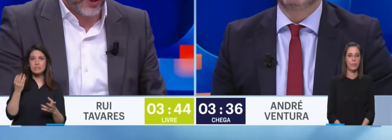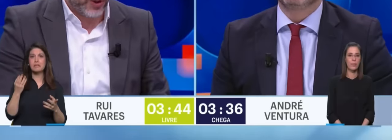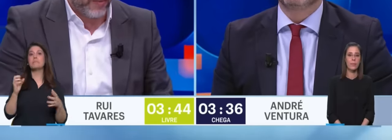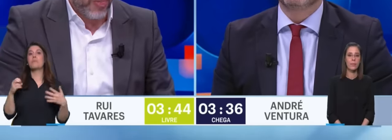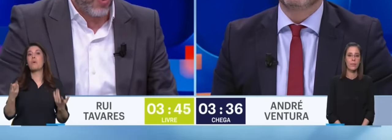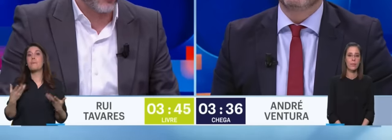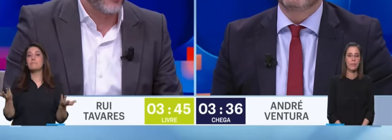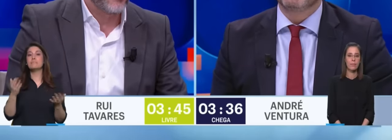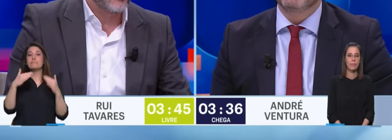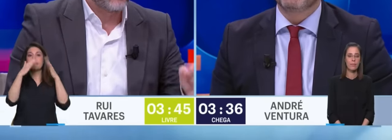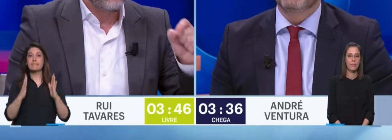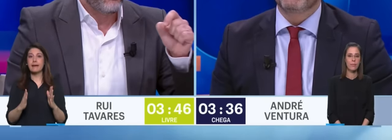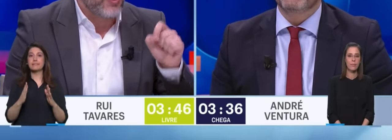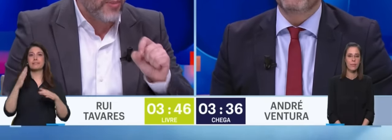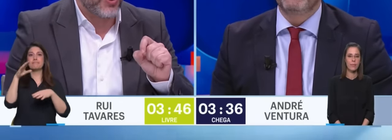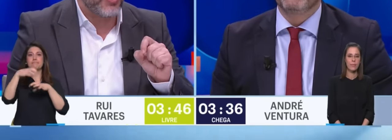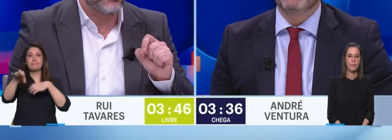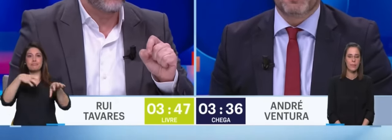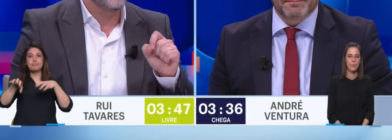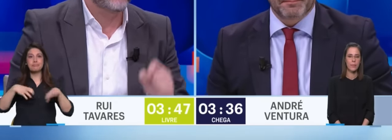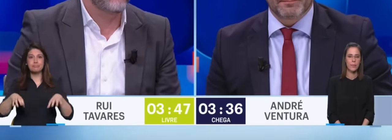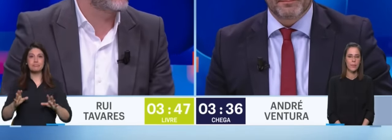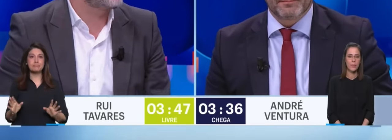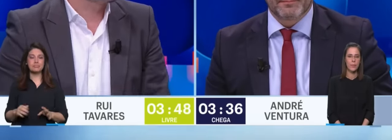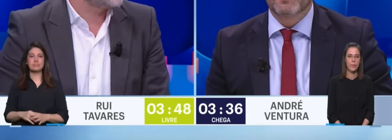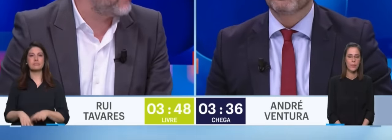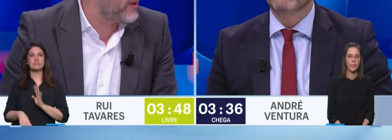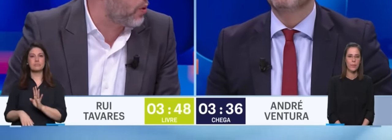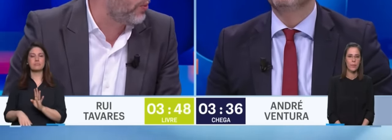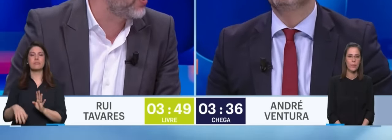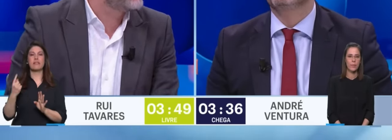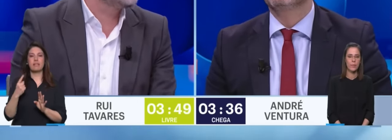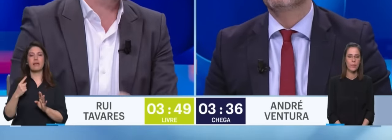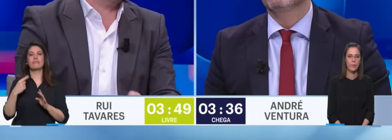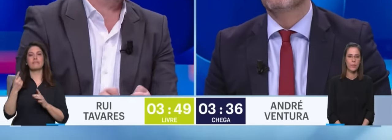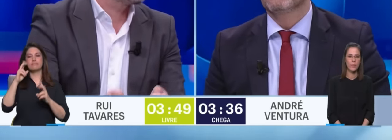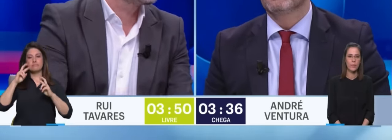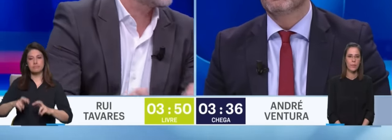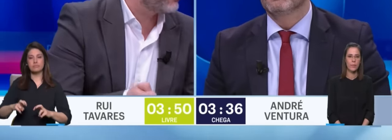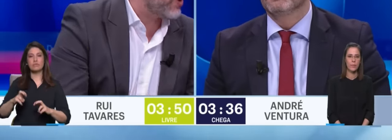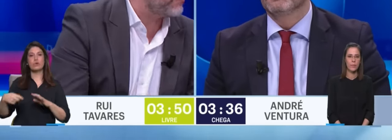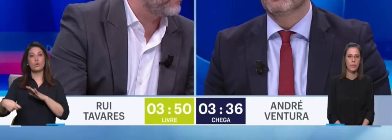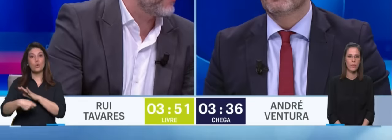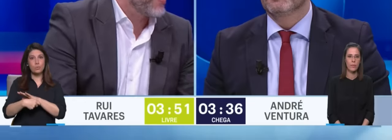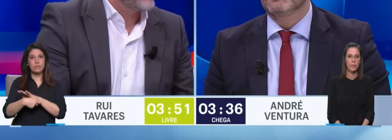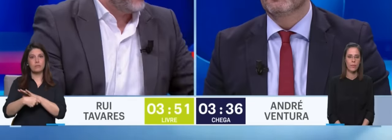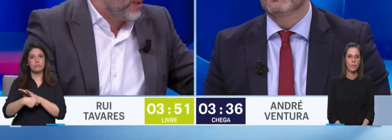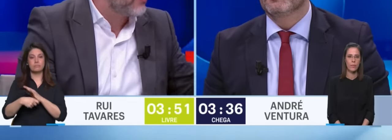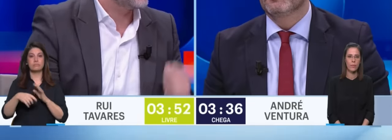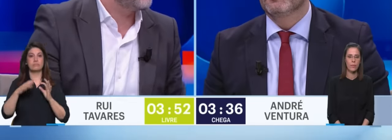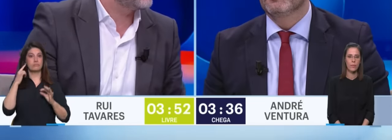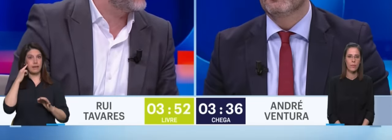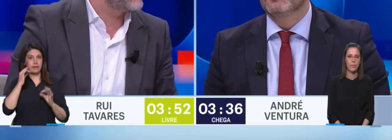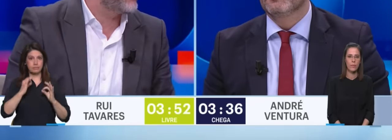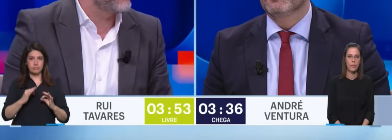peças ora o que é preciso não é só fazer combate à corrupção depois do ato corrupto ter lugar e para isso